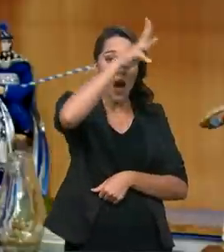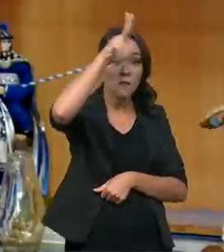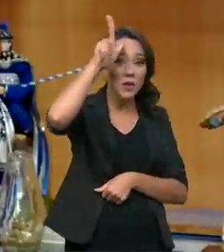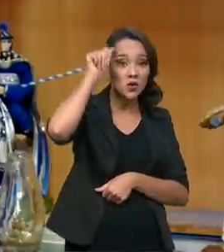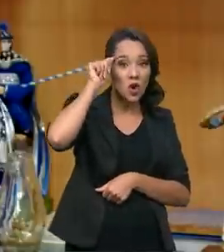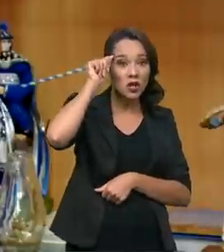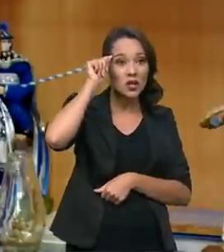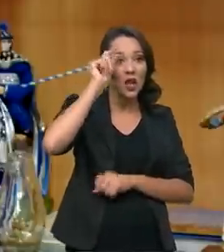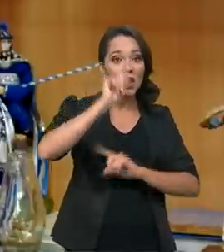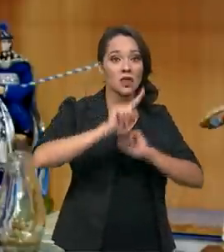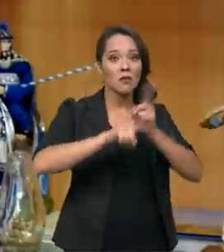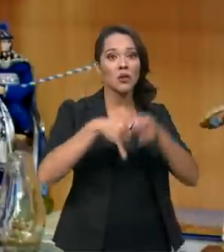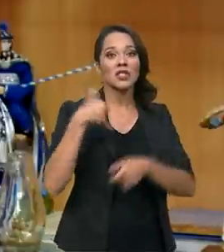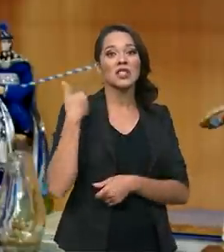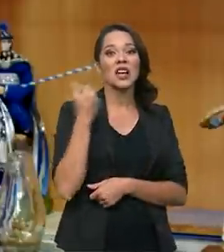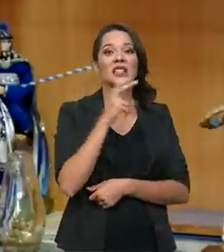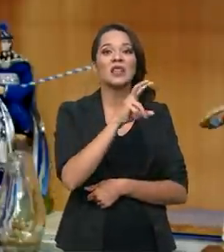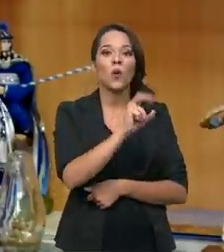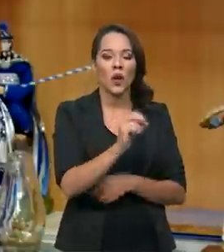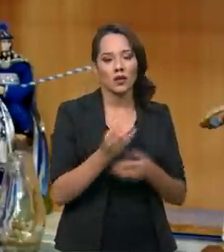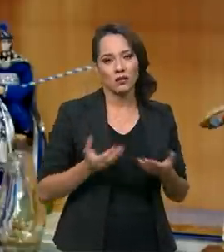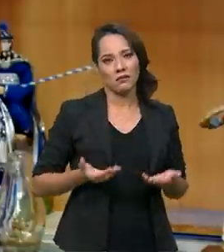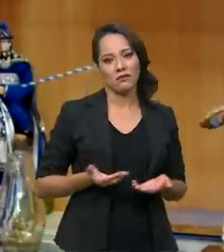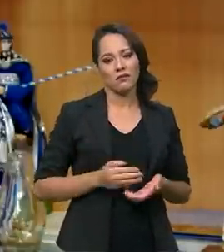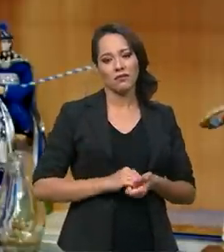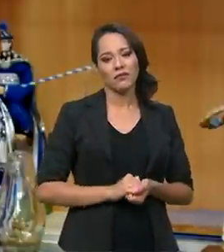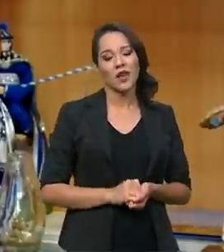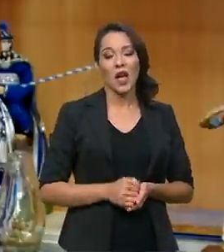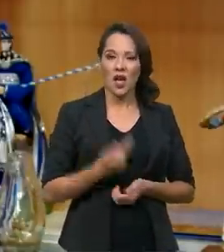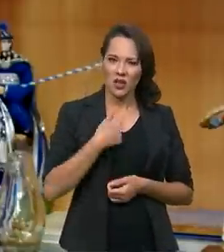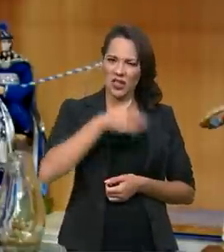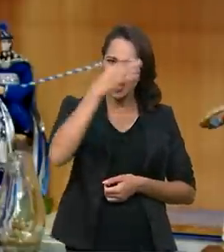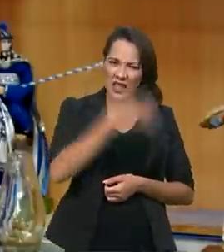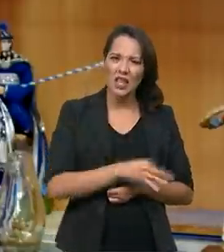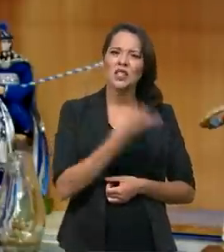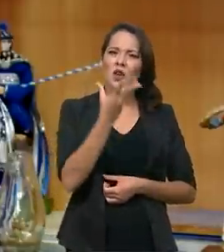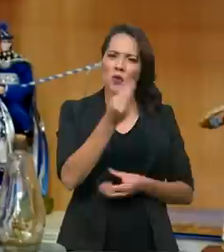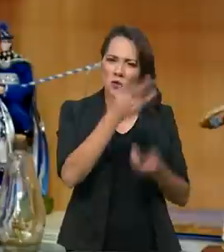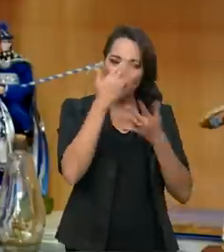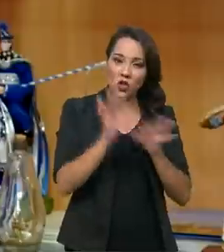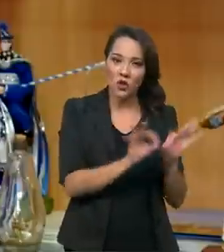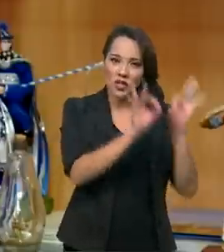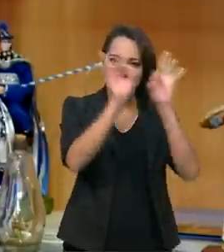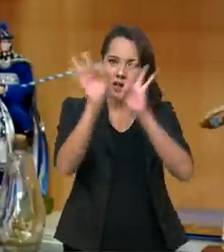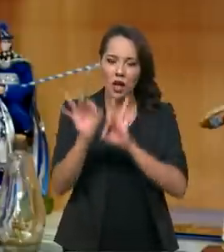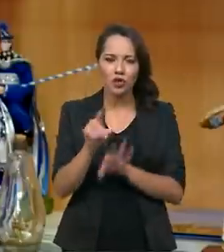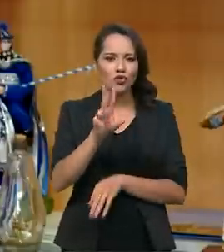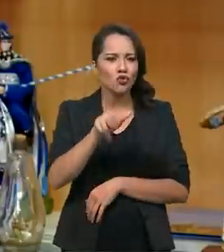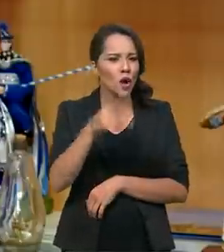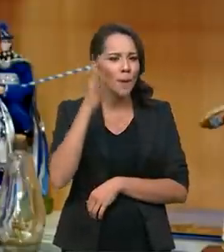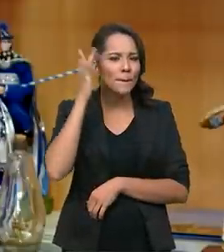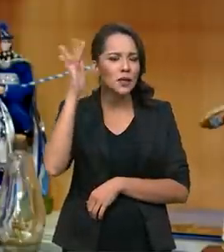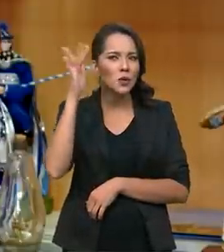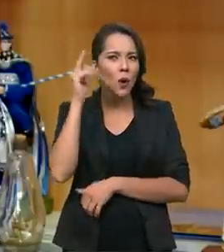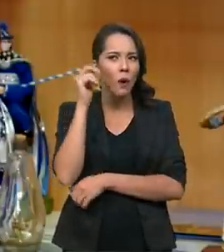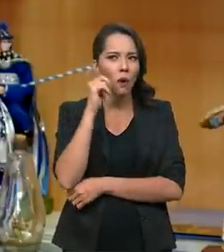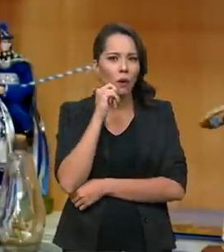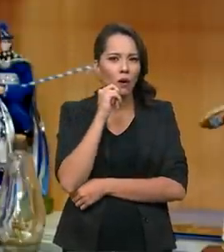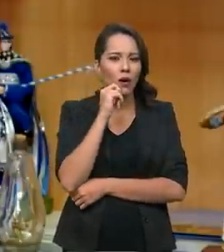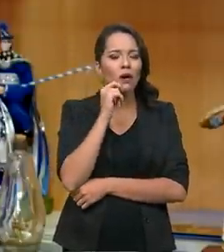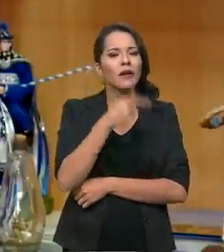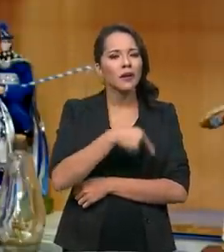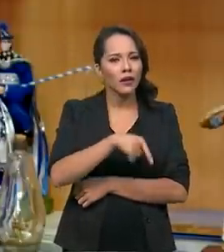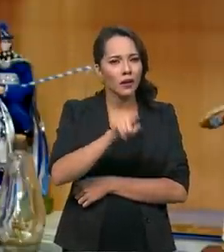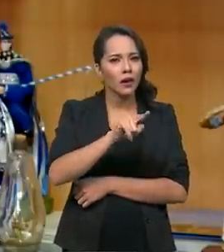Amazonas depois de 50 anos lindas eu era que muita gente que está me assistindo agora eu não quero pensou e